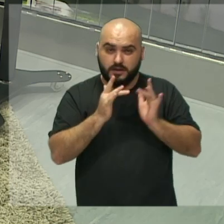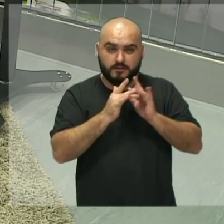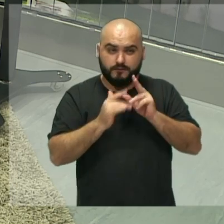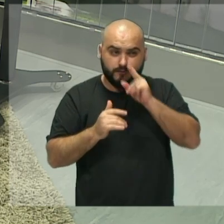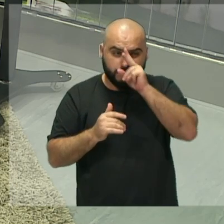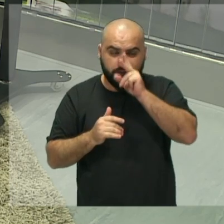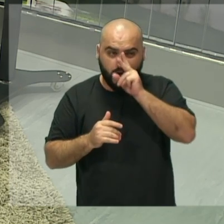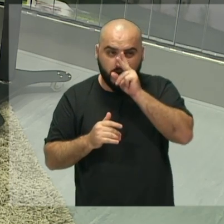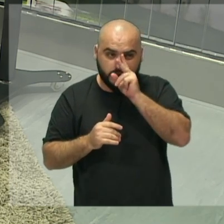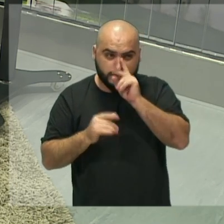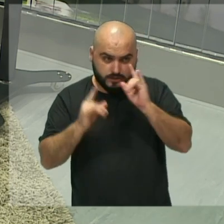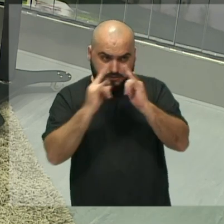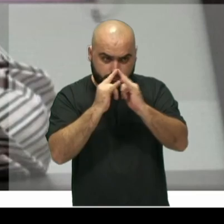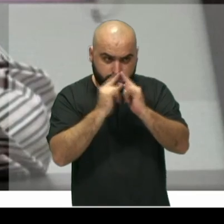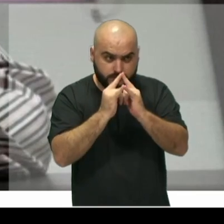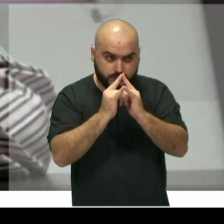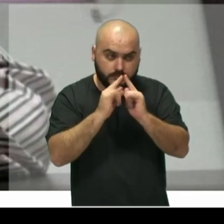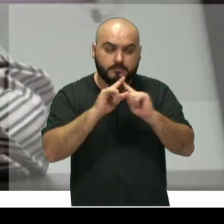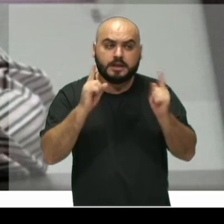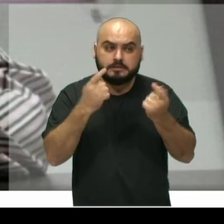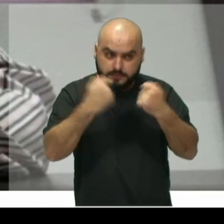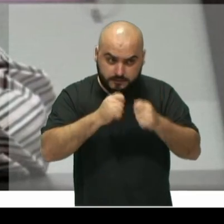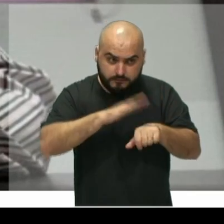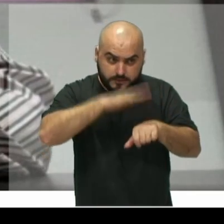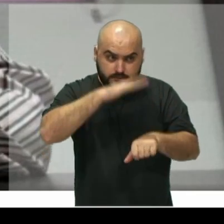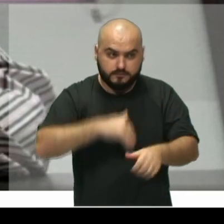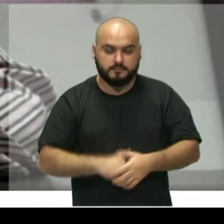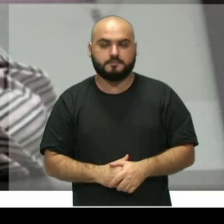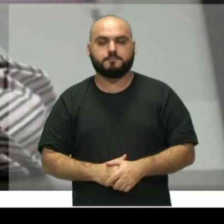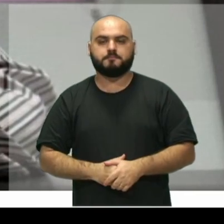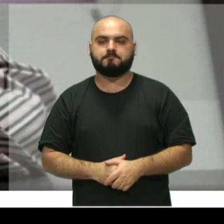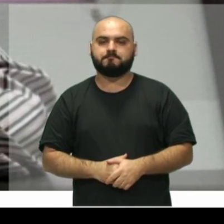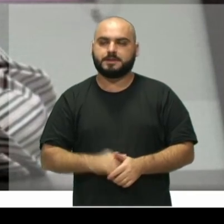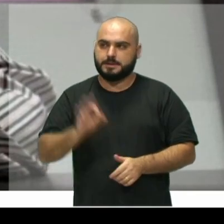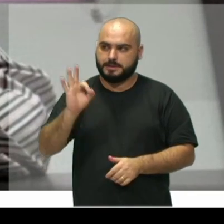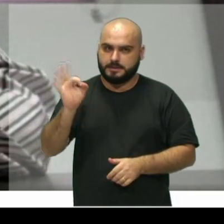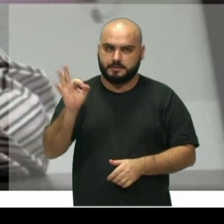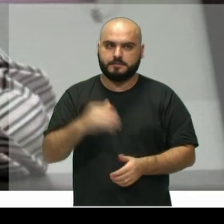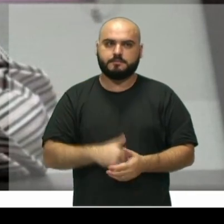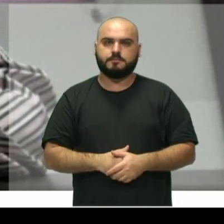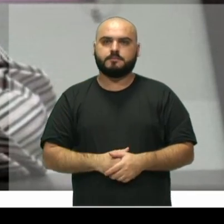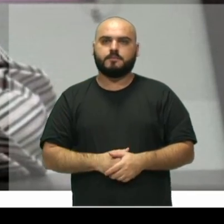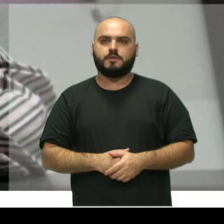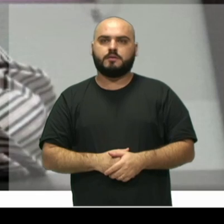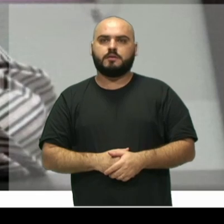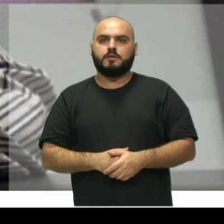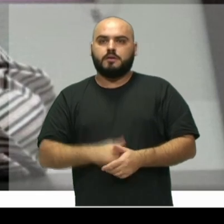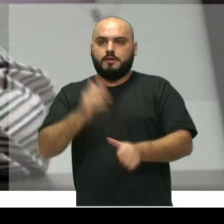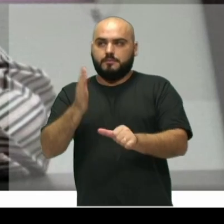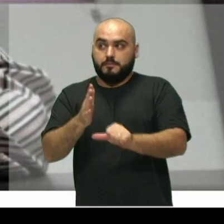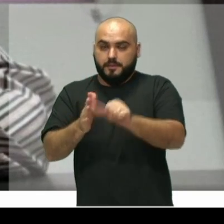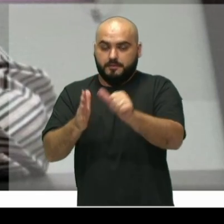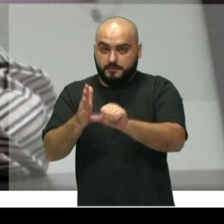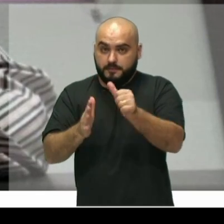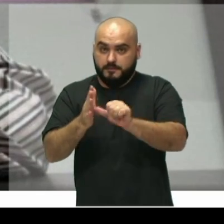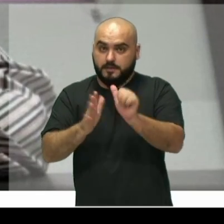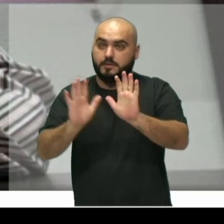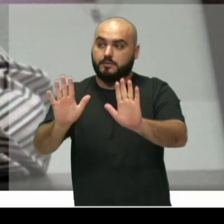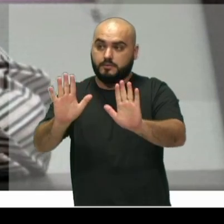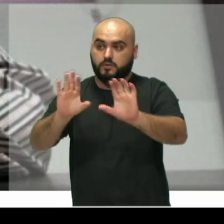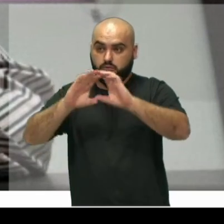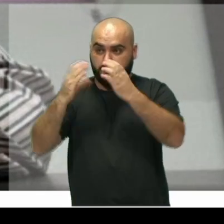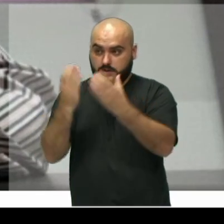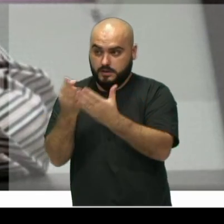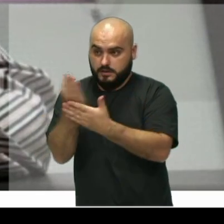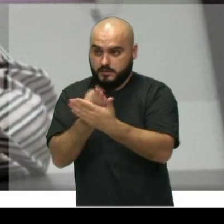entidades. Primeiro, cumprimentar todos que se envolvem nas comunidades terapêuticas, os dirigentes e aqueles que lá passam,